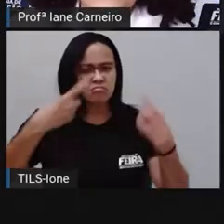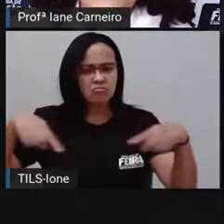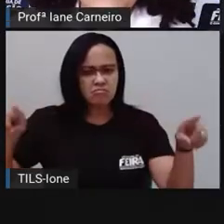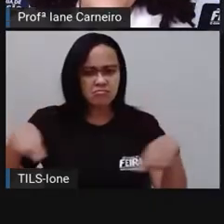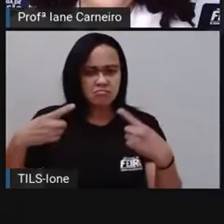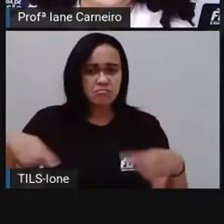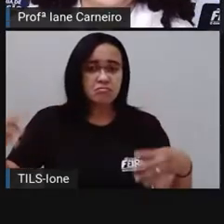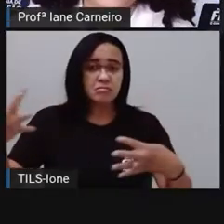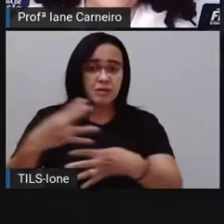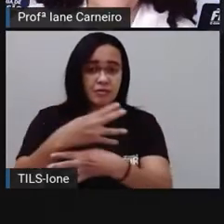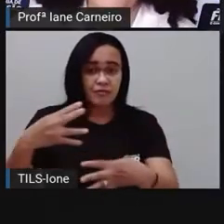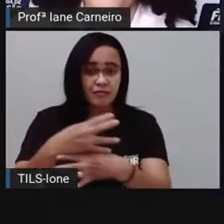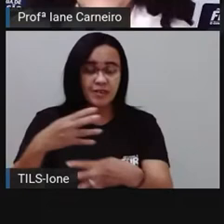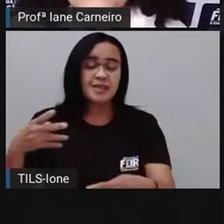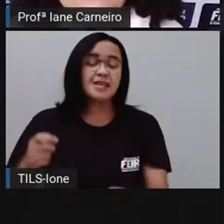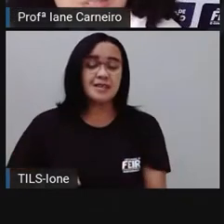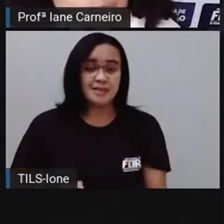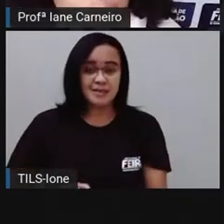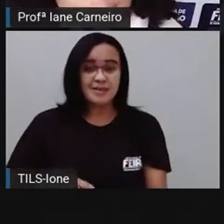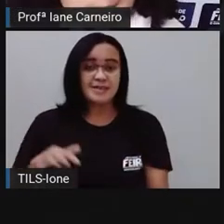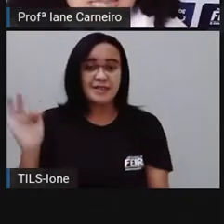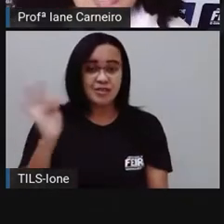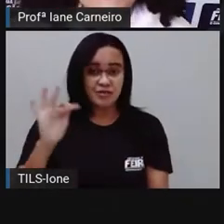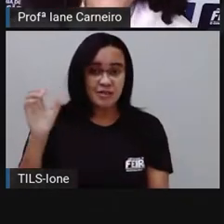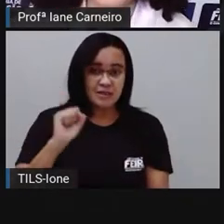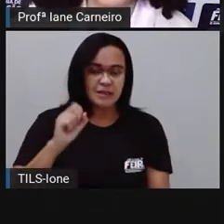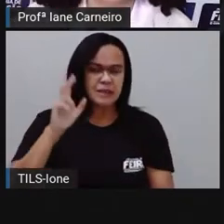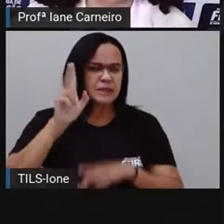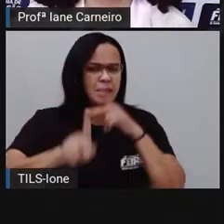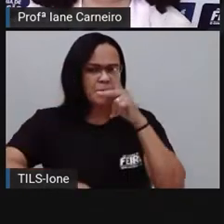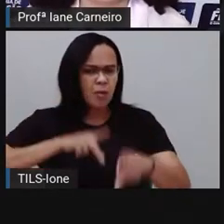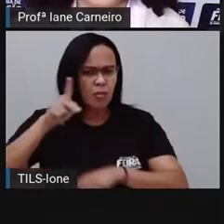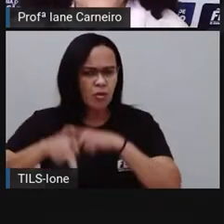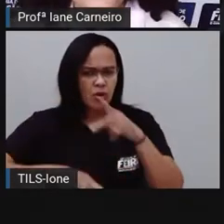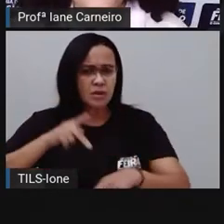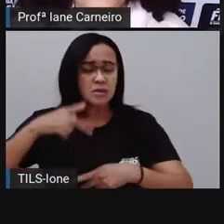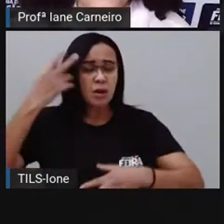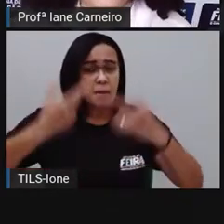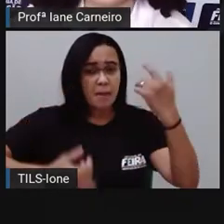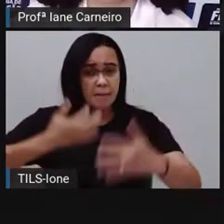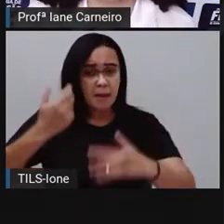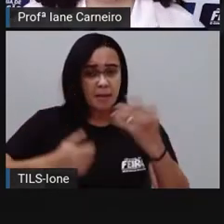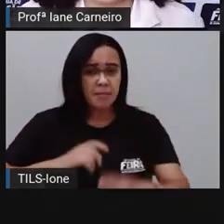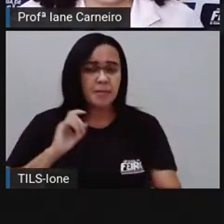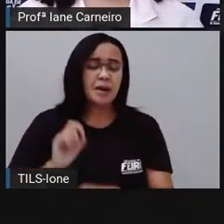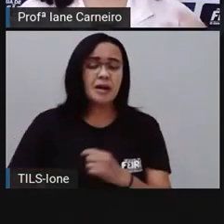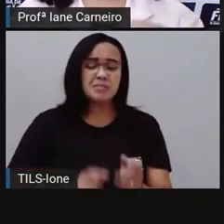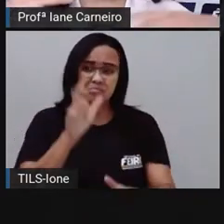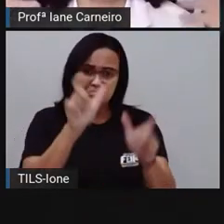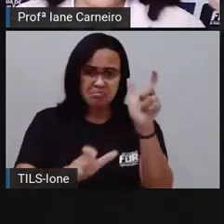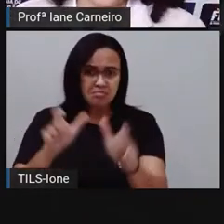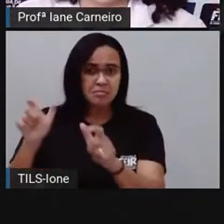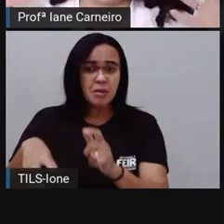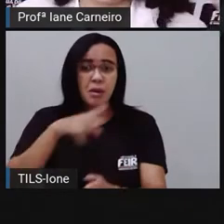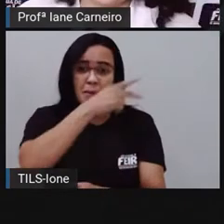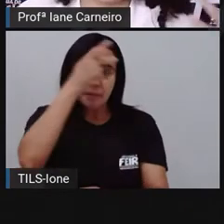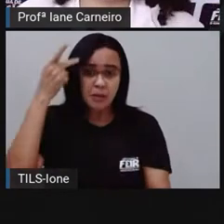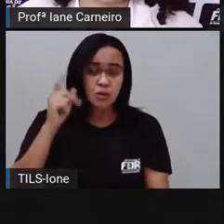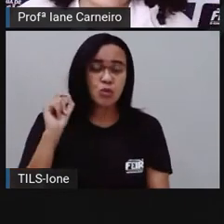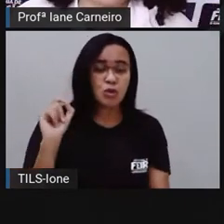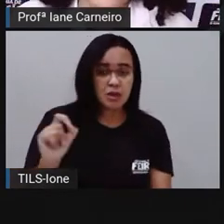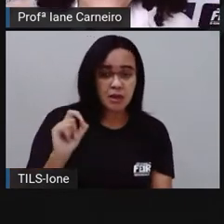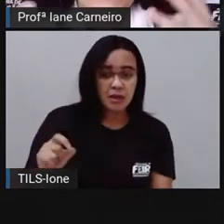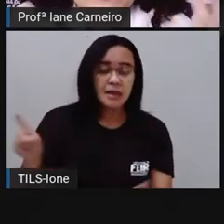fala sobre, né, a população de Feira de Santana, né, como nós somos, como nós acolhemos, né, como